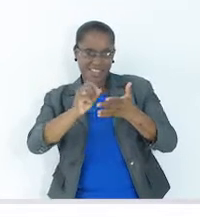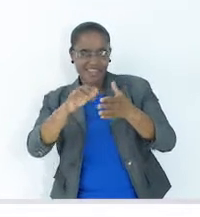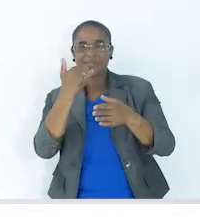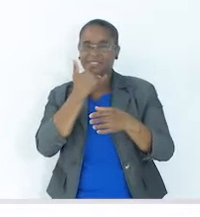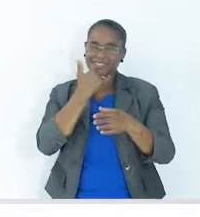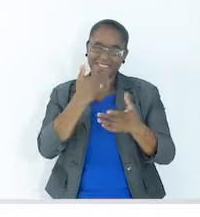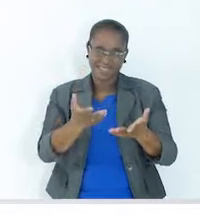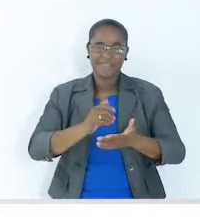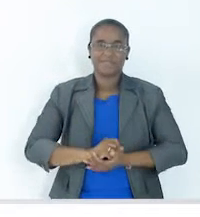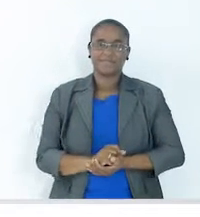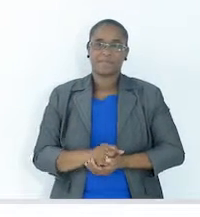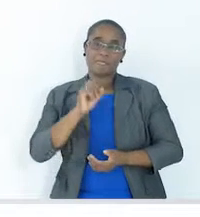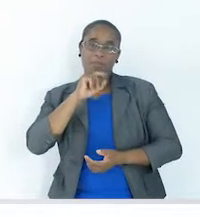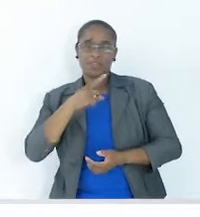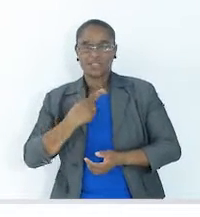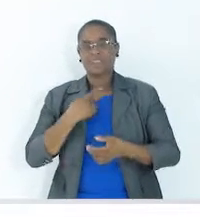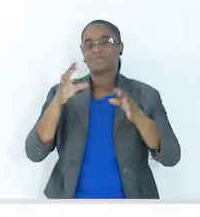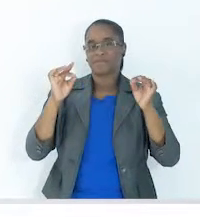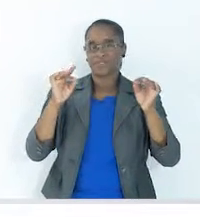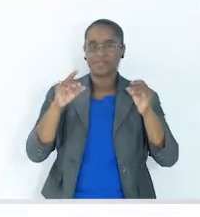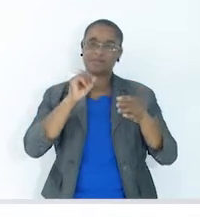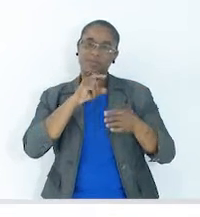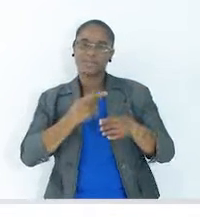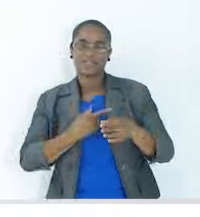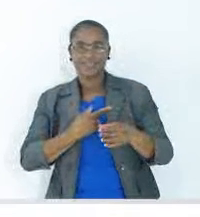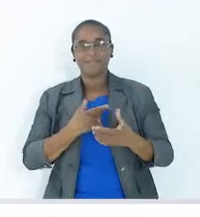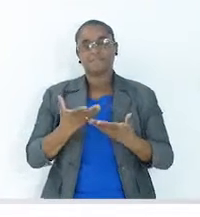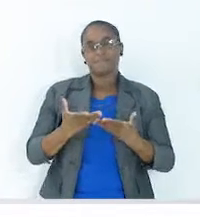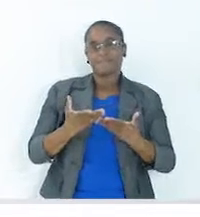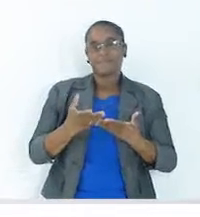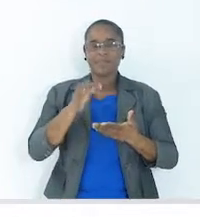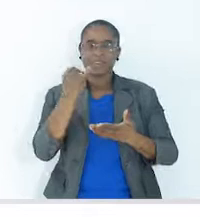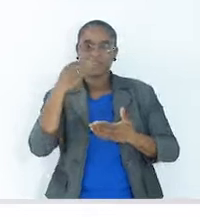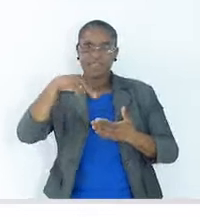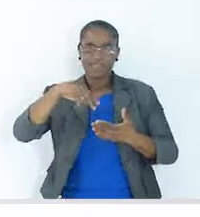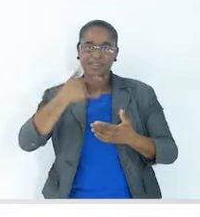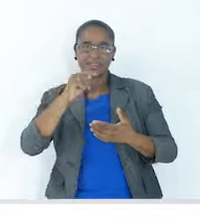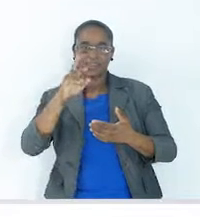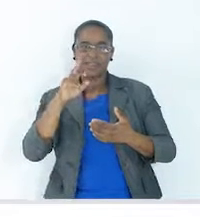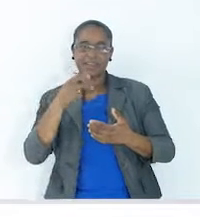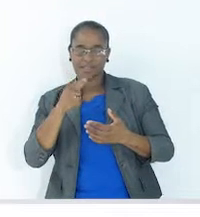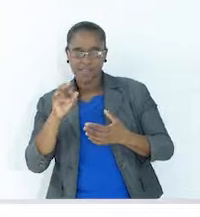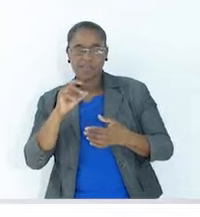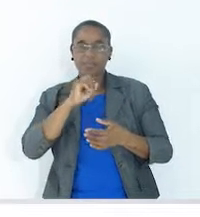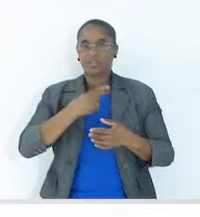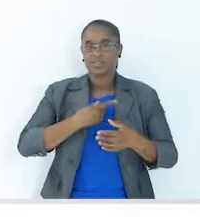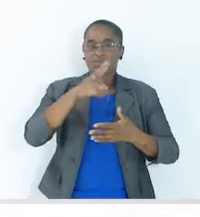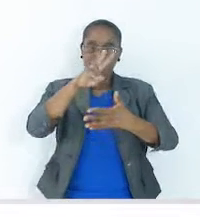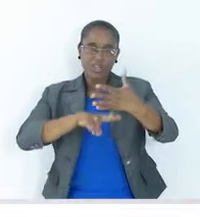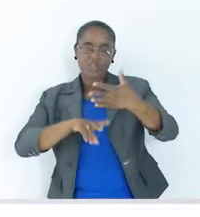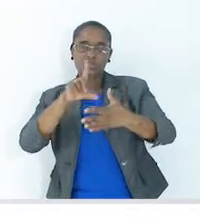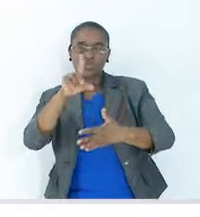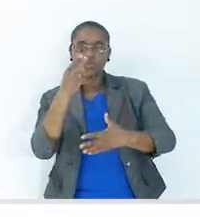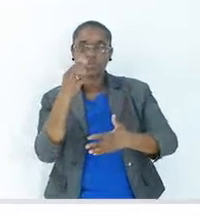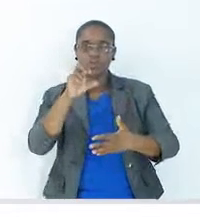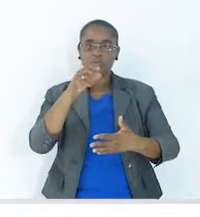divertir. Pode ser divertir, pode ser para entreter, ou pode ser também um texto lúdico, um texto